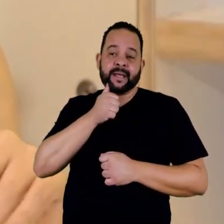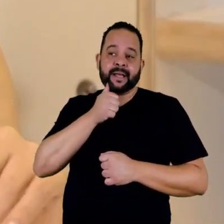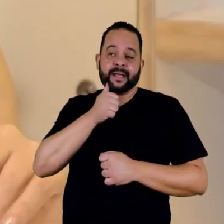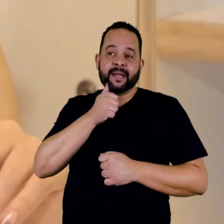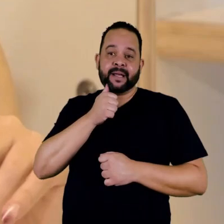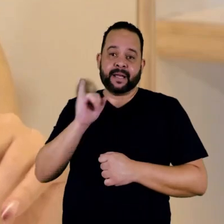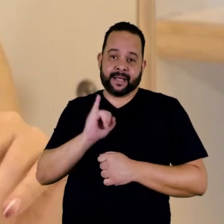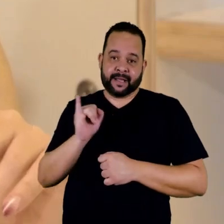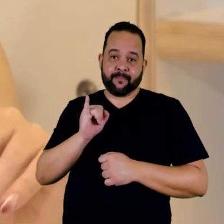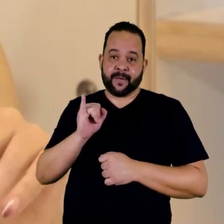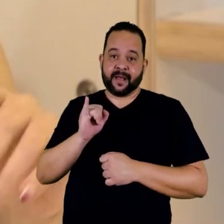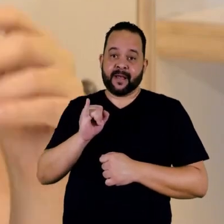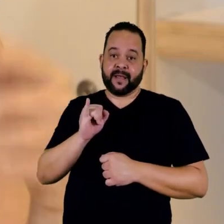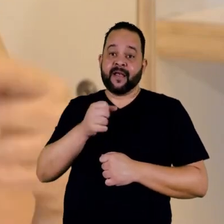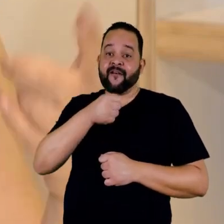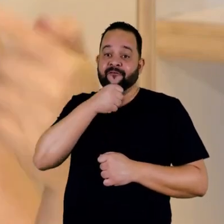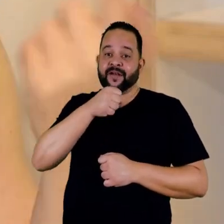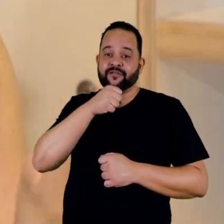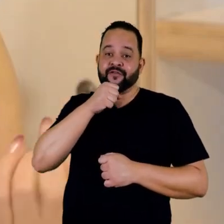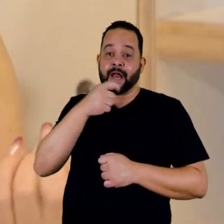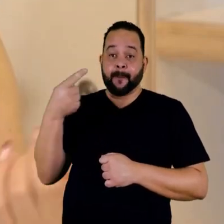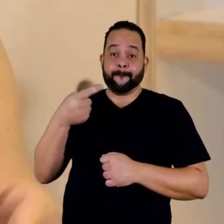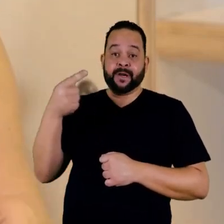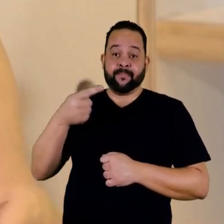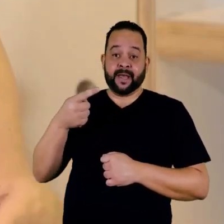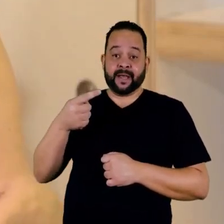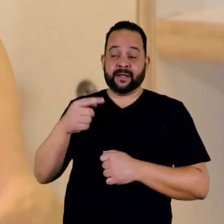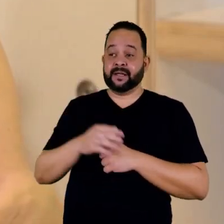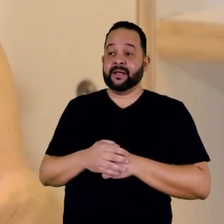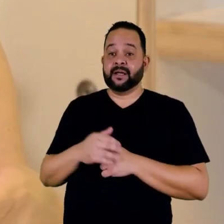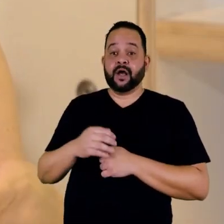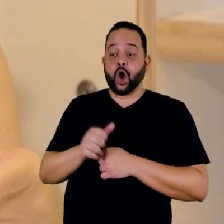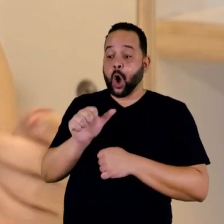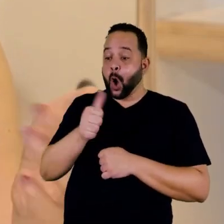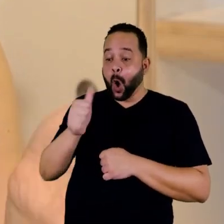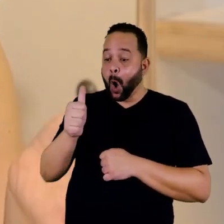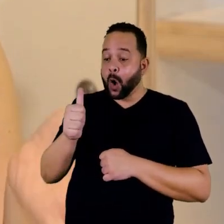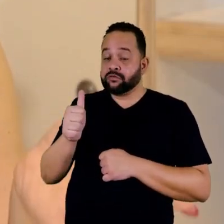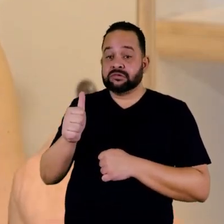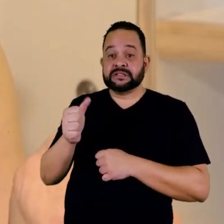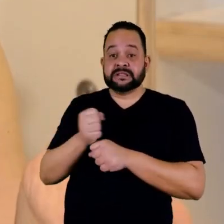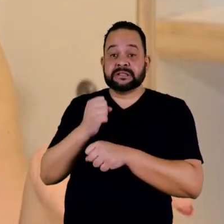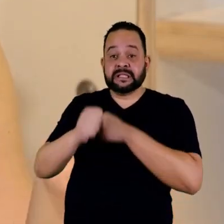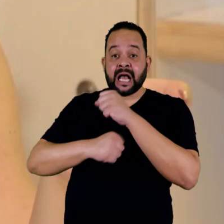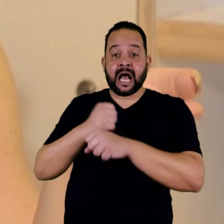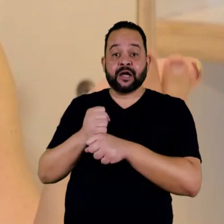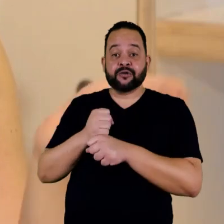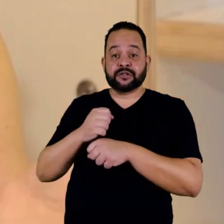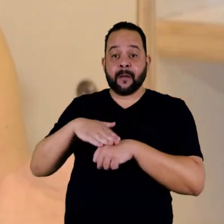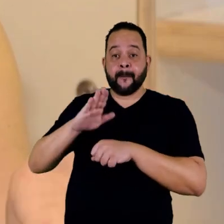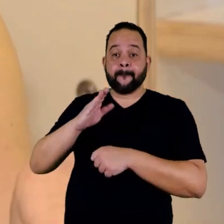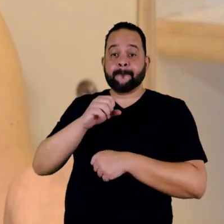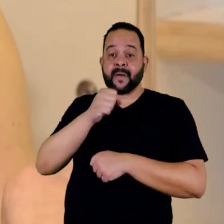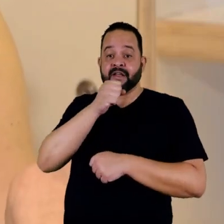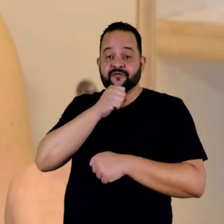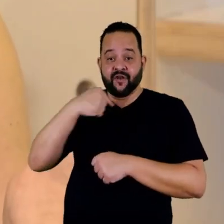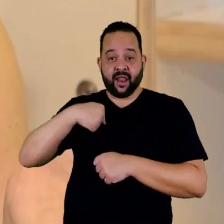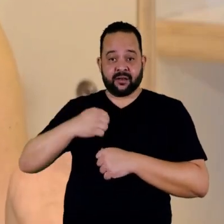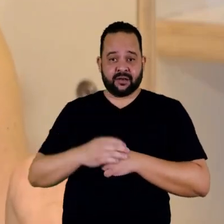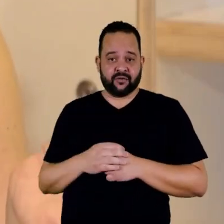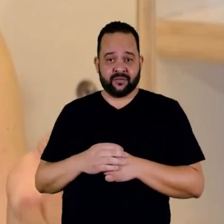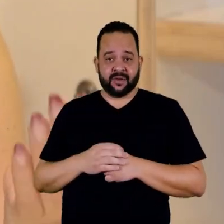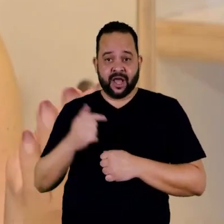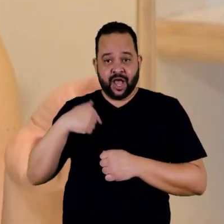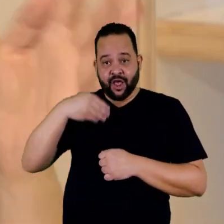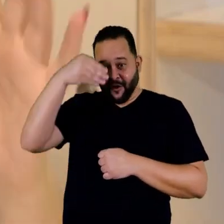a kikat ela é 11 anos mais velha do que eu então pensa no Meu batizado Ela tava me carregando no